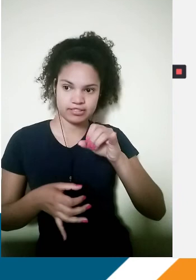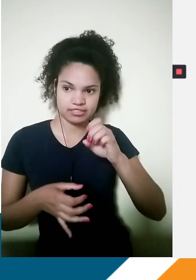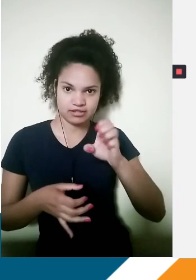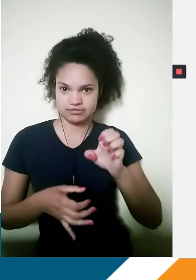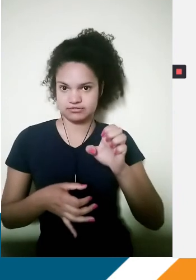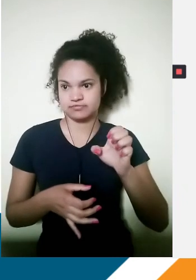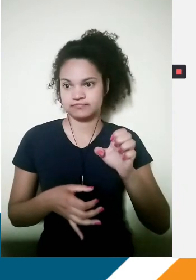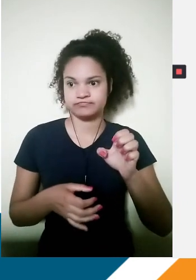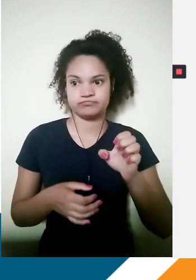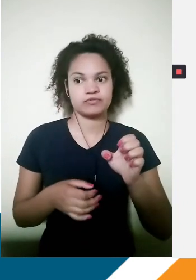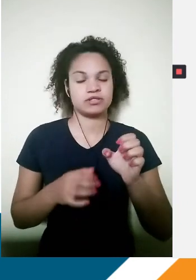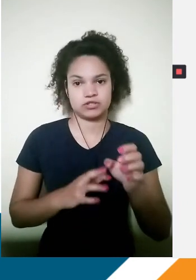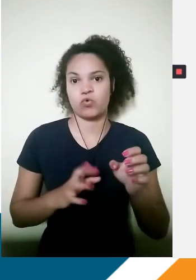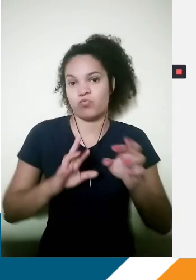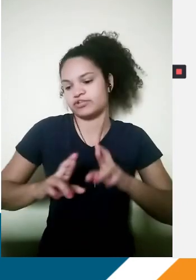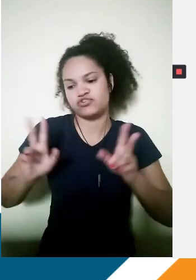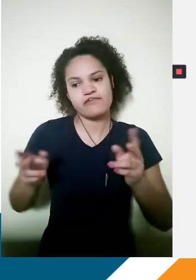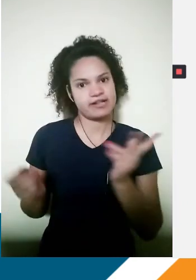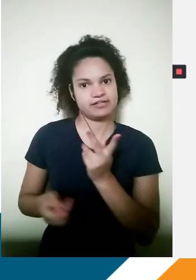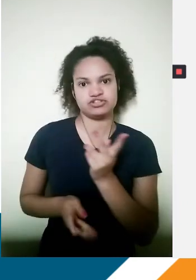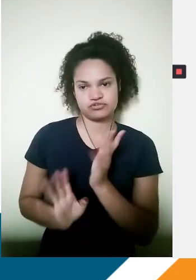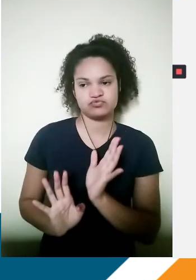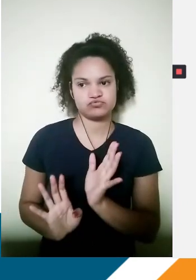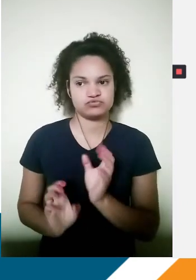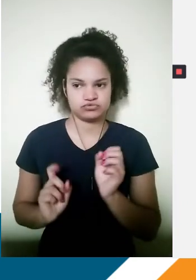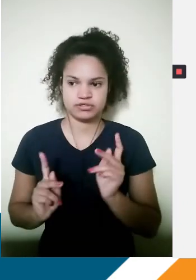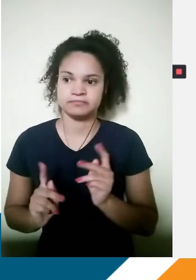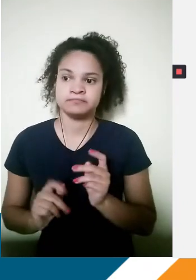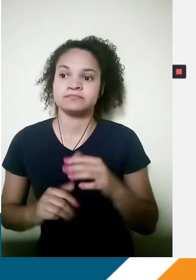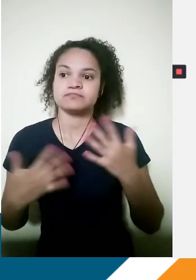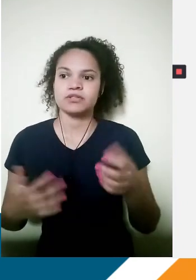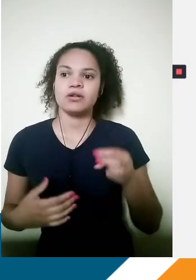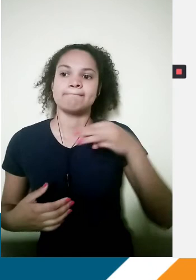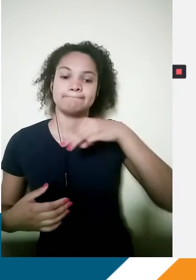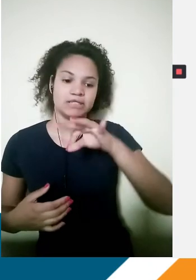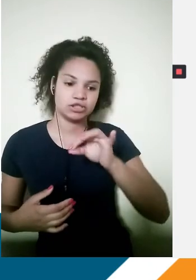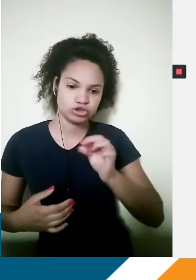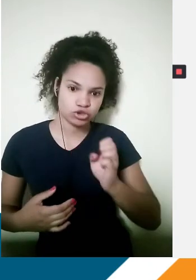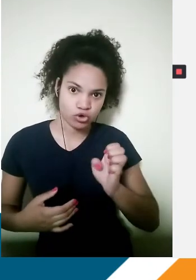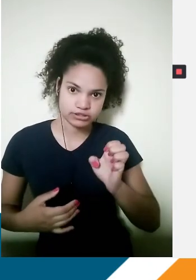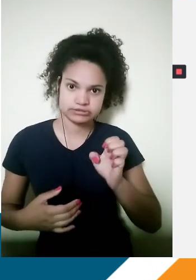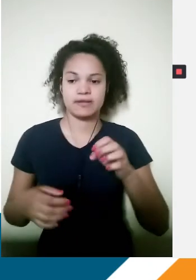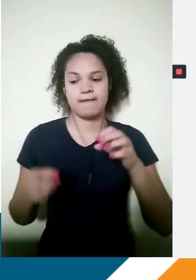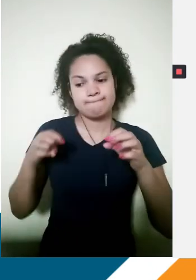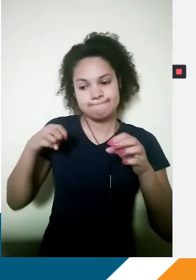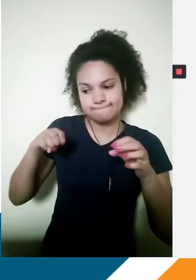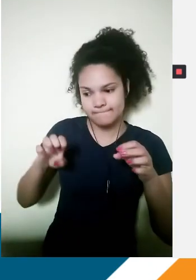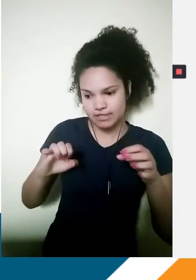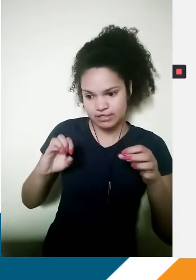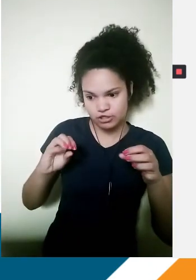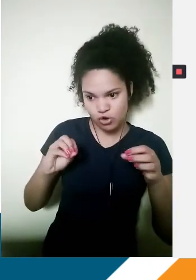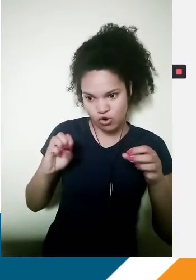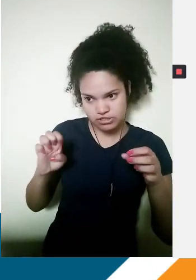Vai haver a formação de células haploides. Então, mitose e meiose são dois tipos de divisão